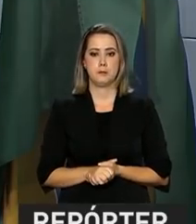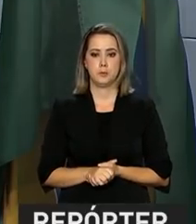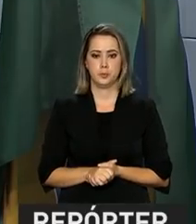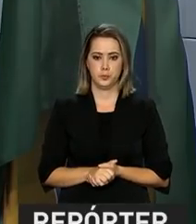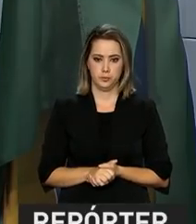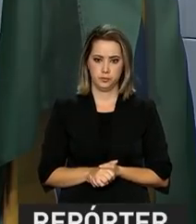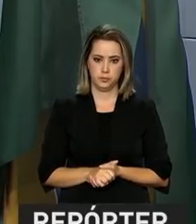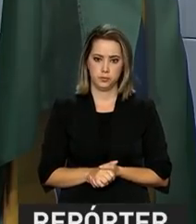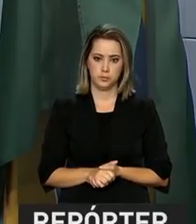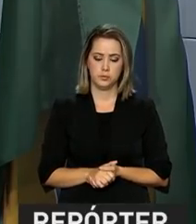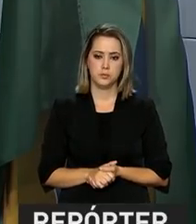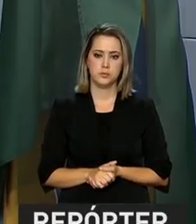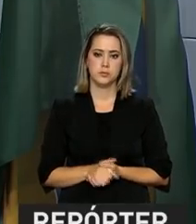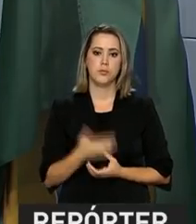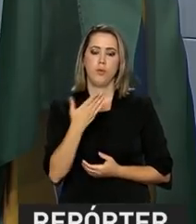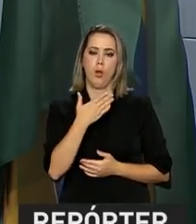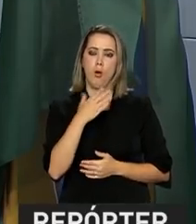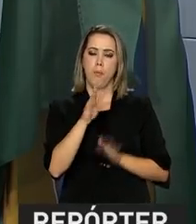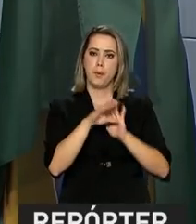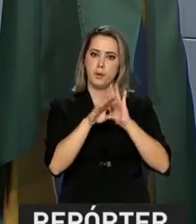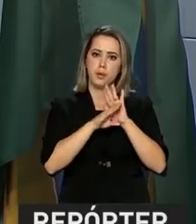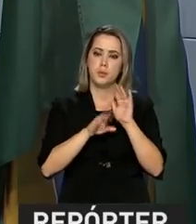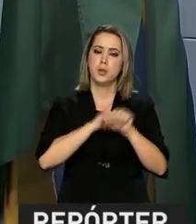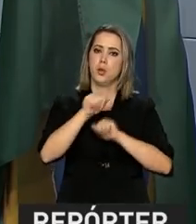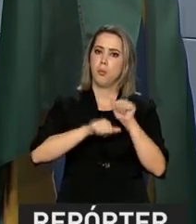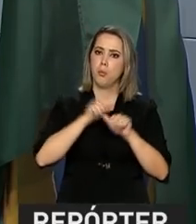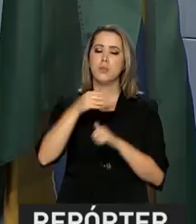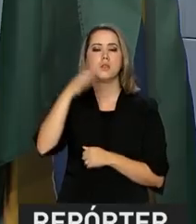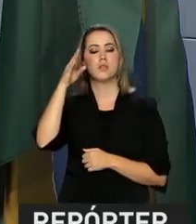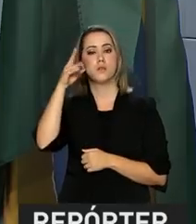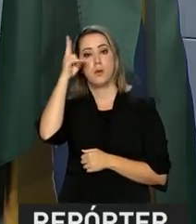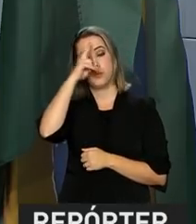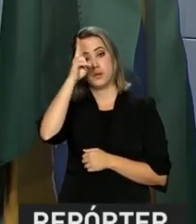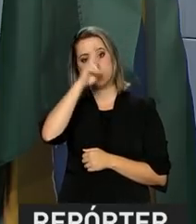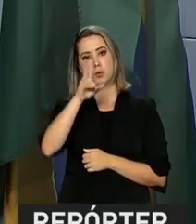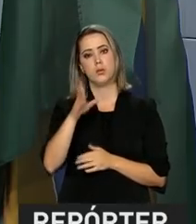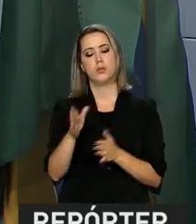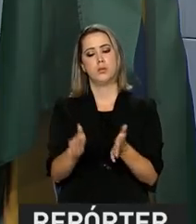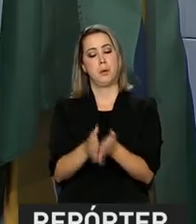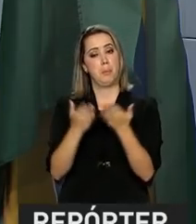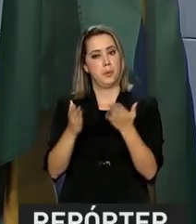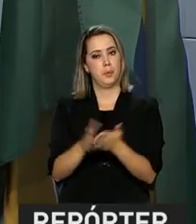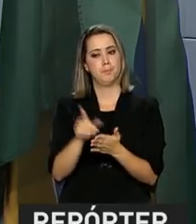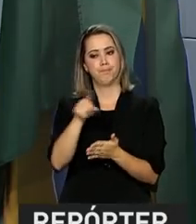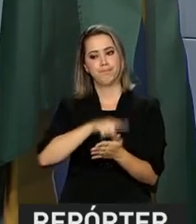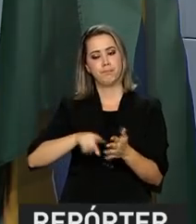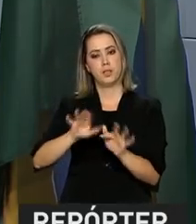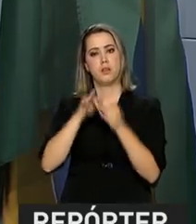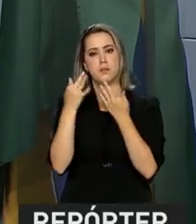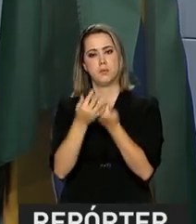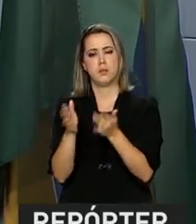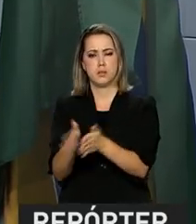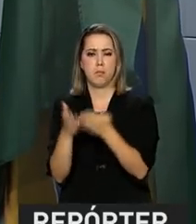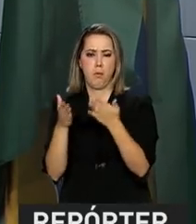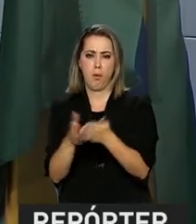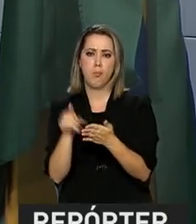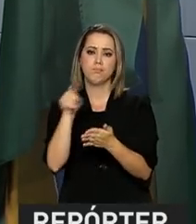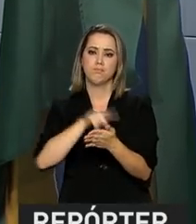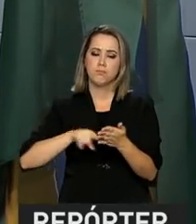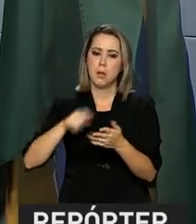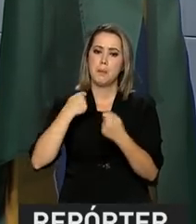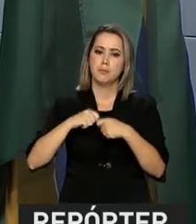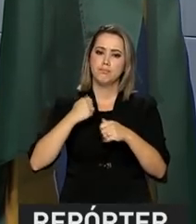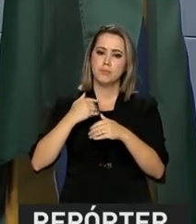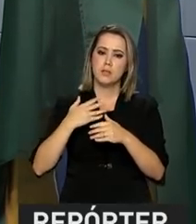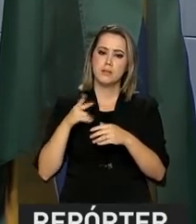que mudem a história, a trajetória da pobreza, né? As famílias mais pobres, elas acabam tendo